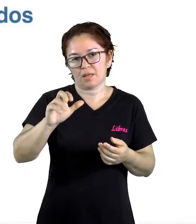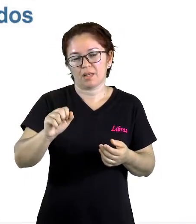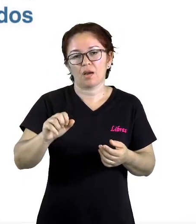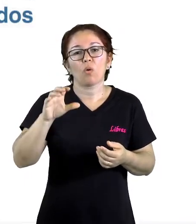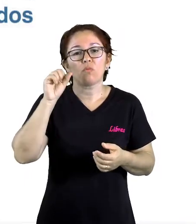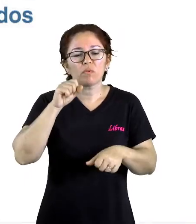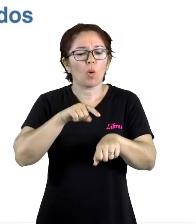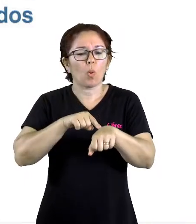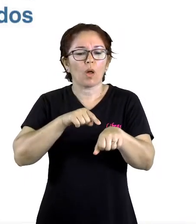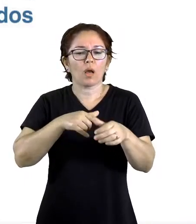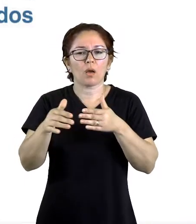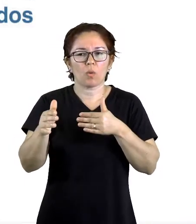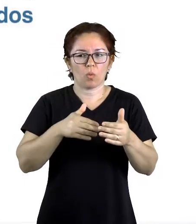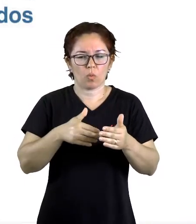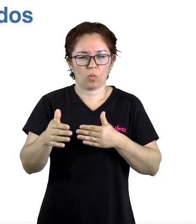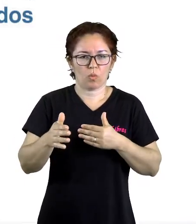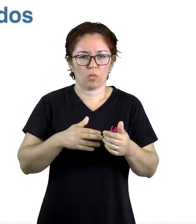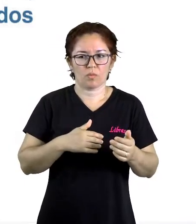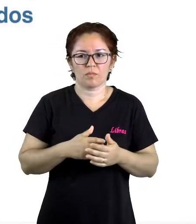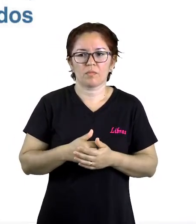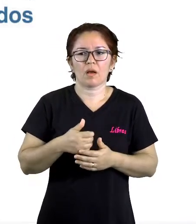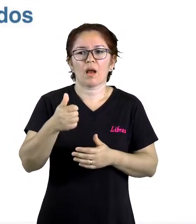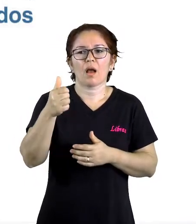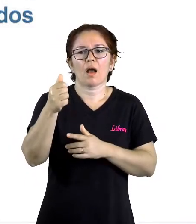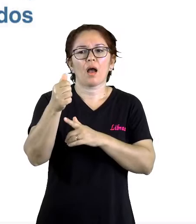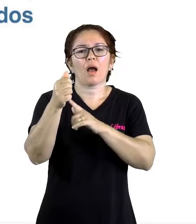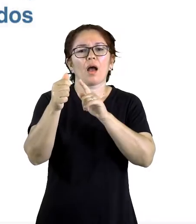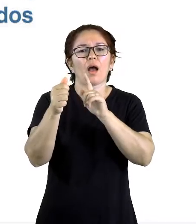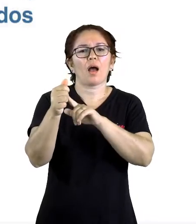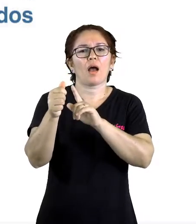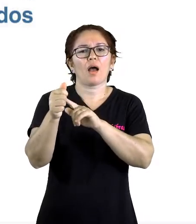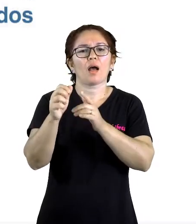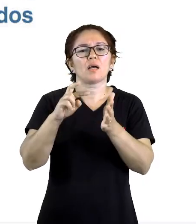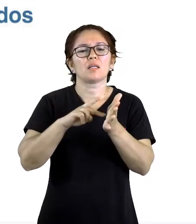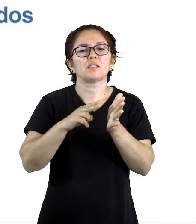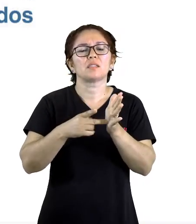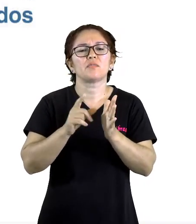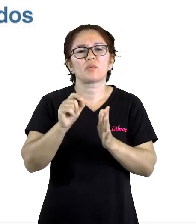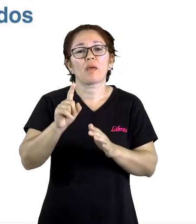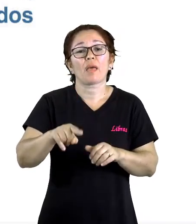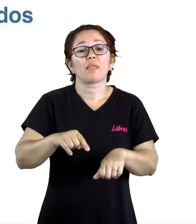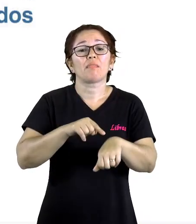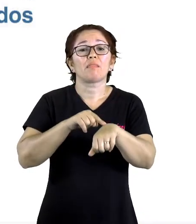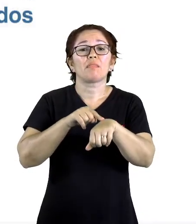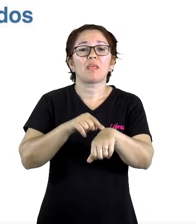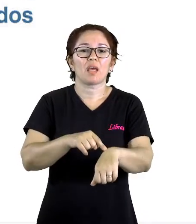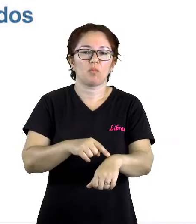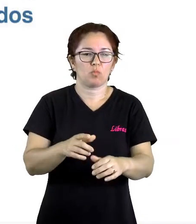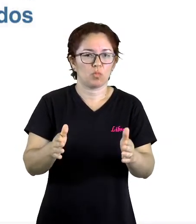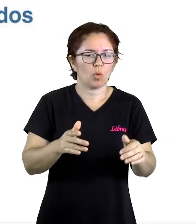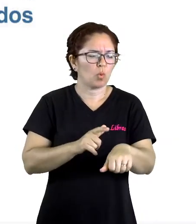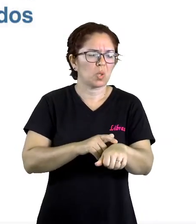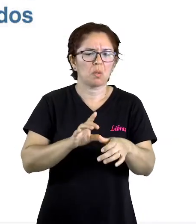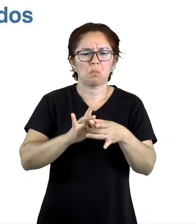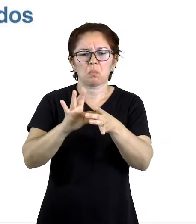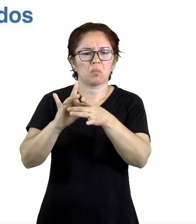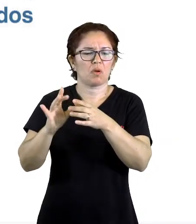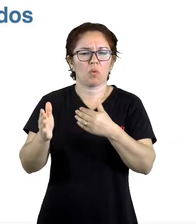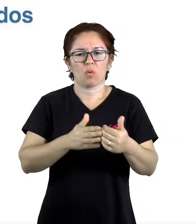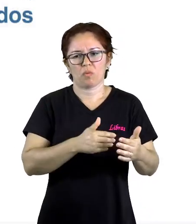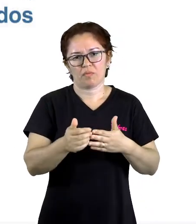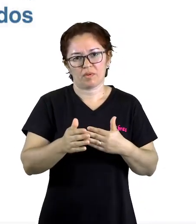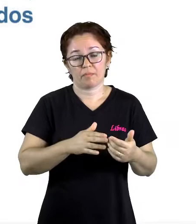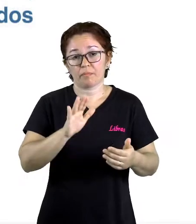Esse a deu ideia aí de tempo, qualquer momento. Diferentemente de um programa de rádio